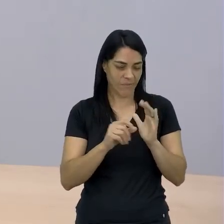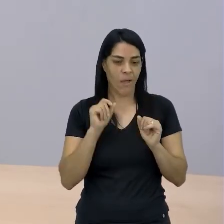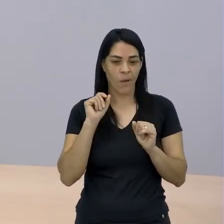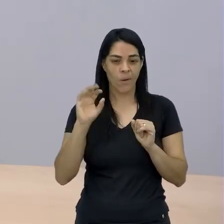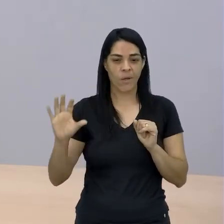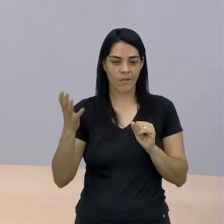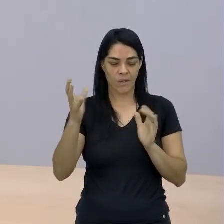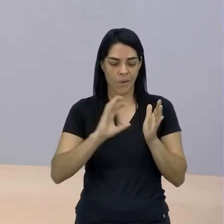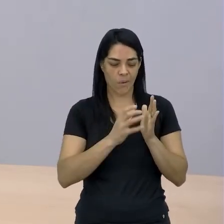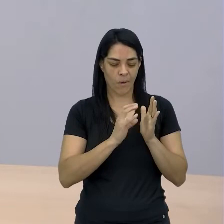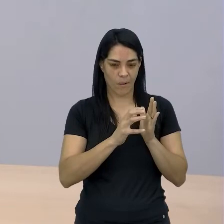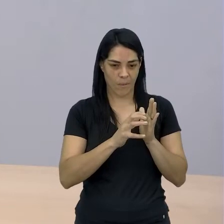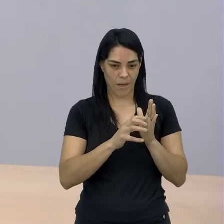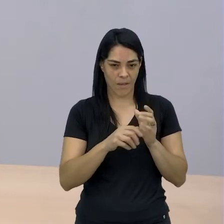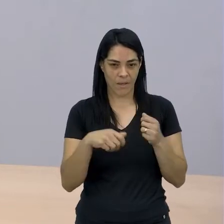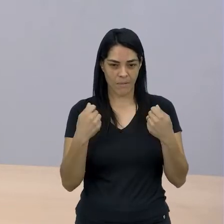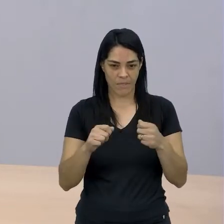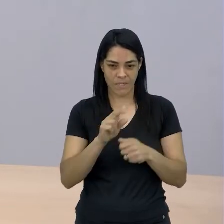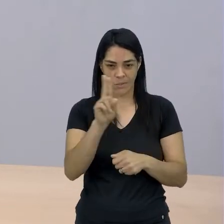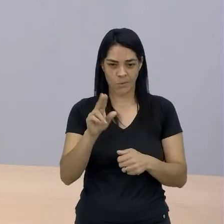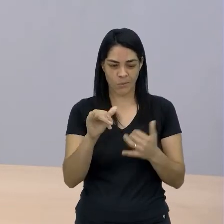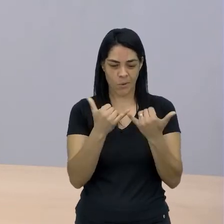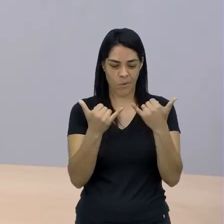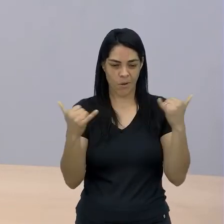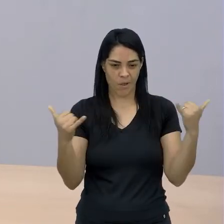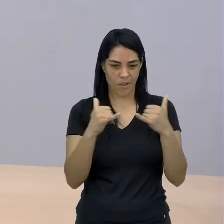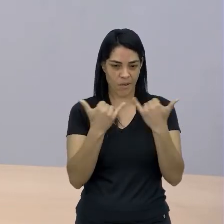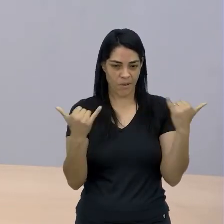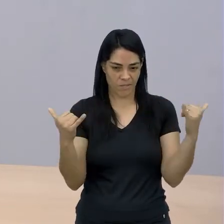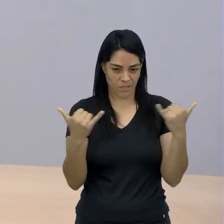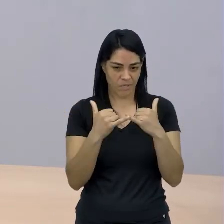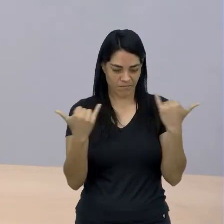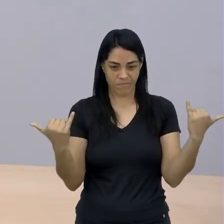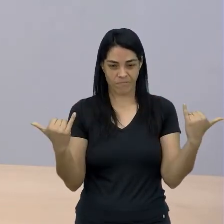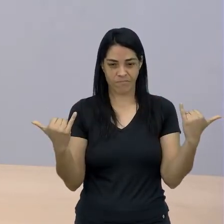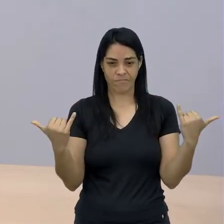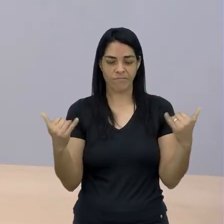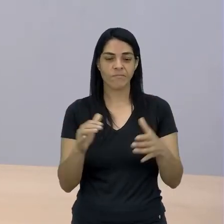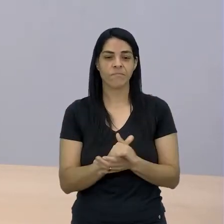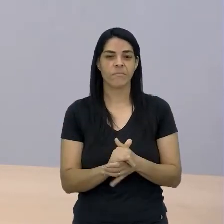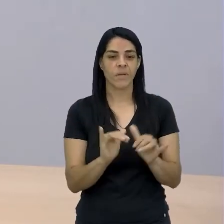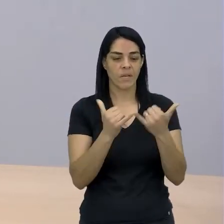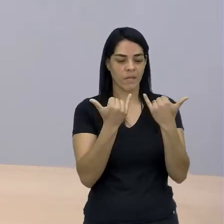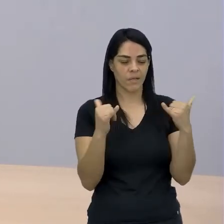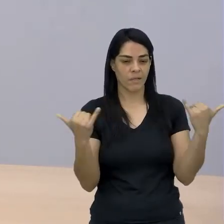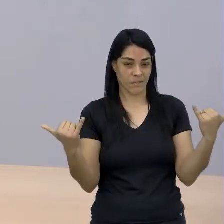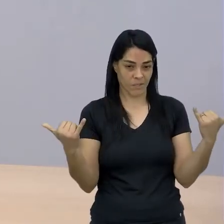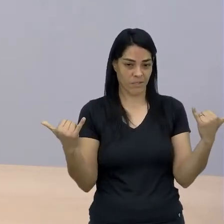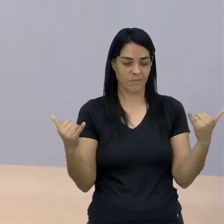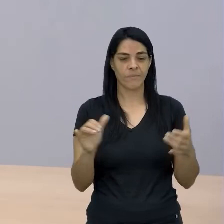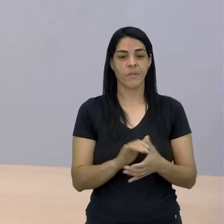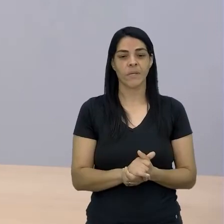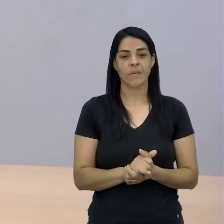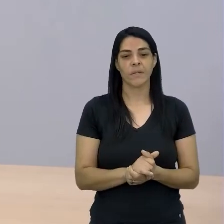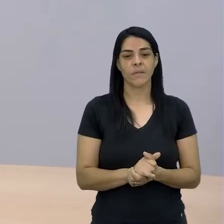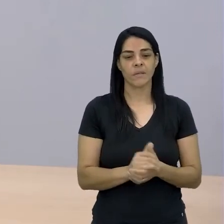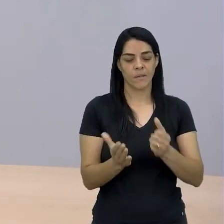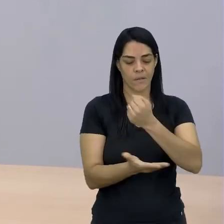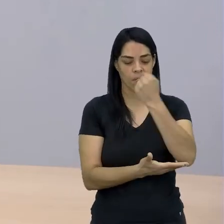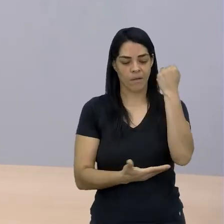são movidas a energia, quase sempre, praticamente energia sintética, né? à base